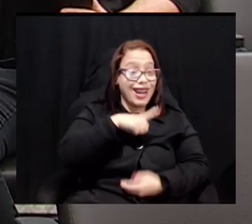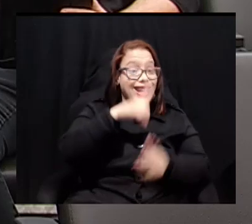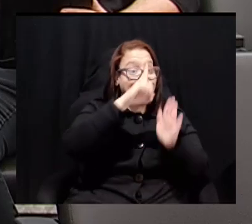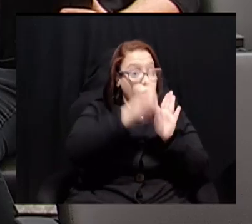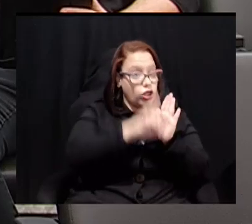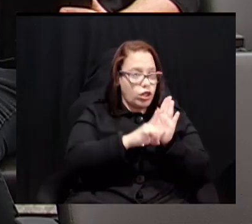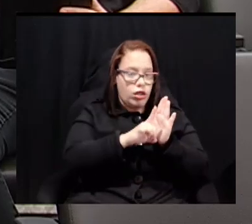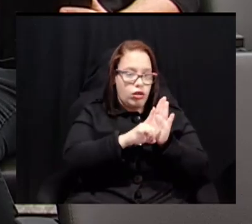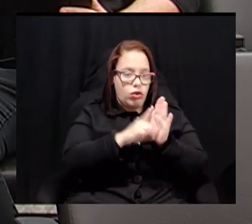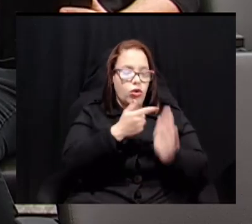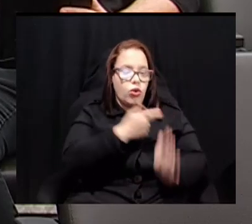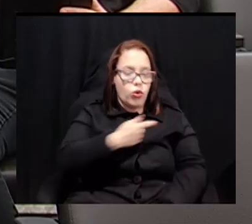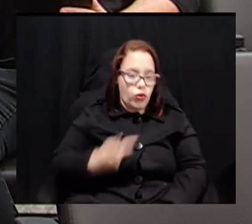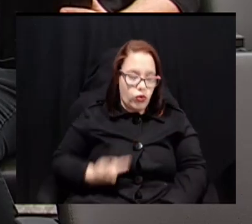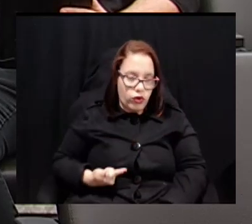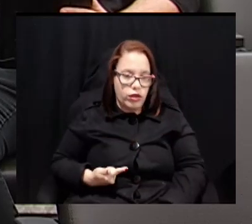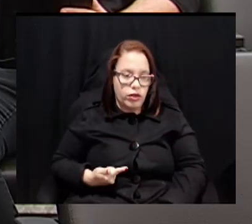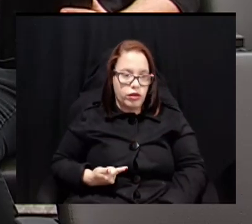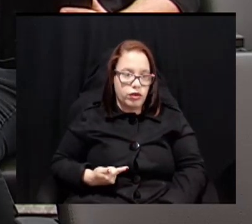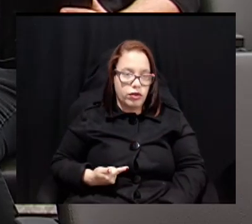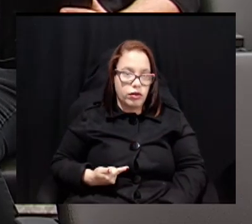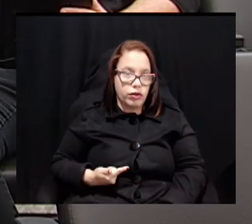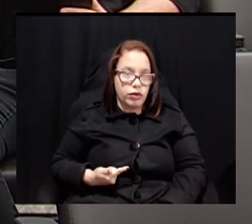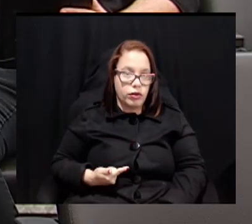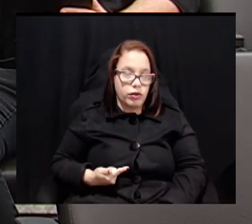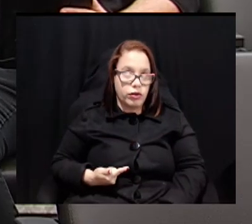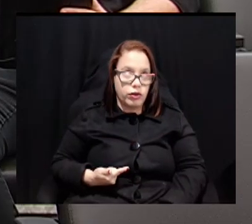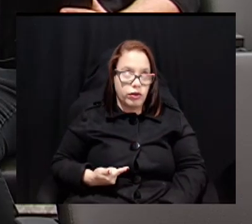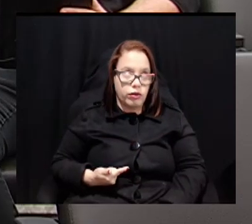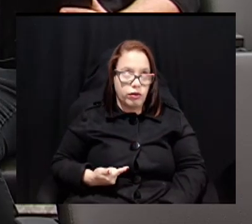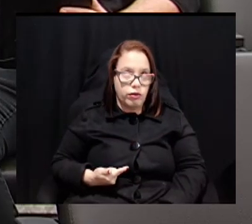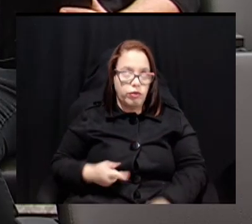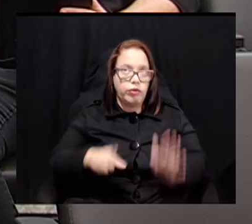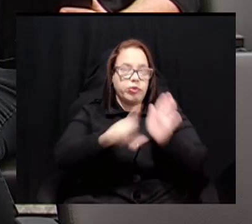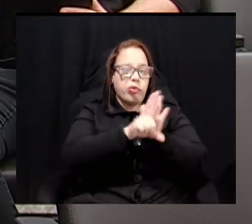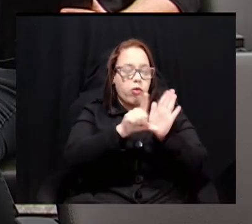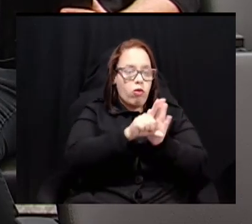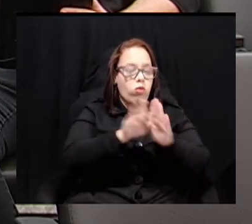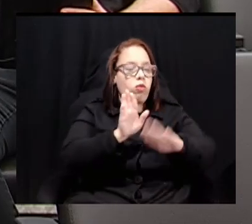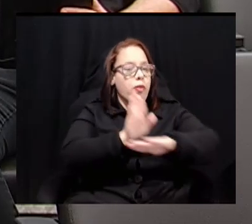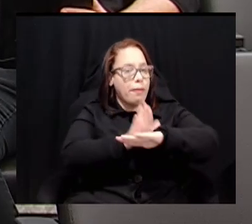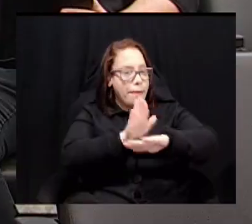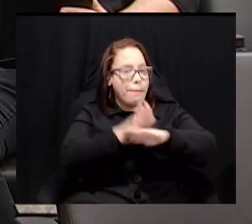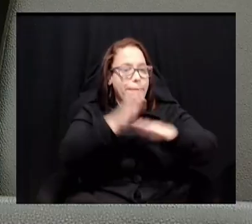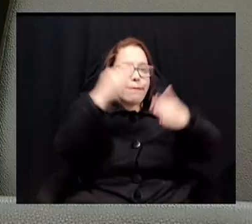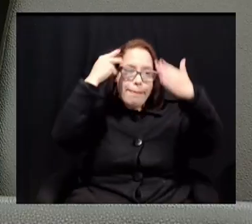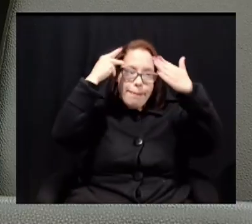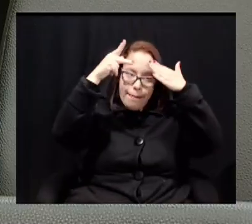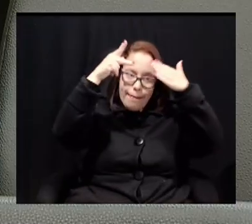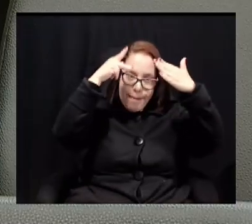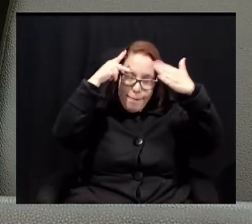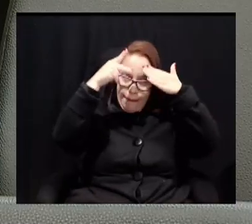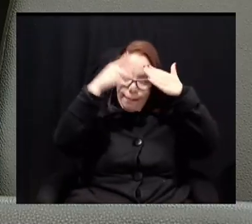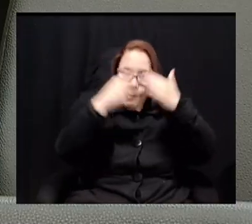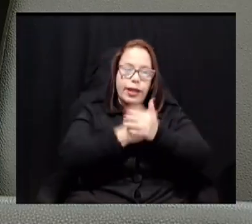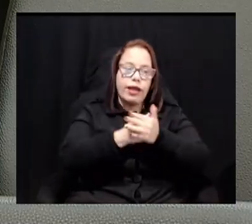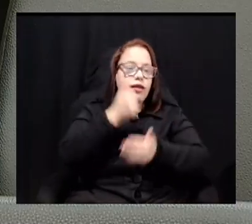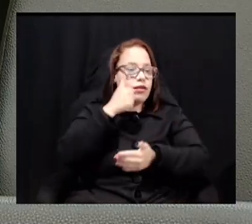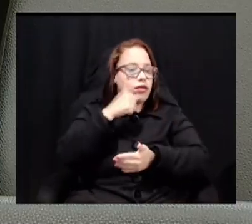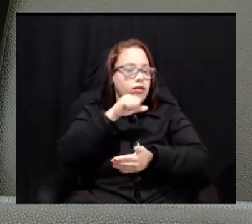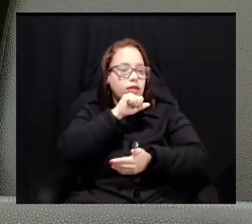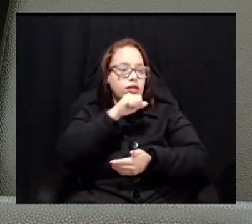governo federal sancionou agora recentemente uma lei para auxílio psicológico a essas mães que têm até